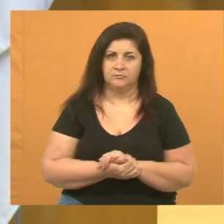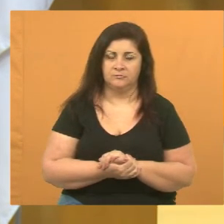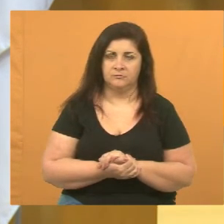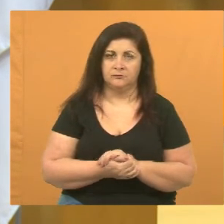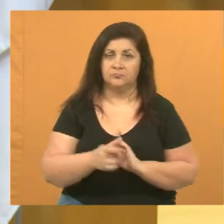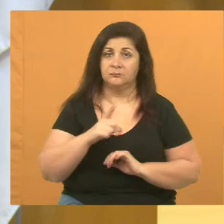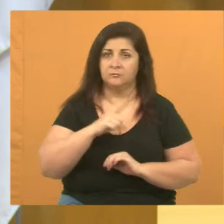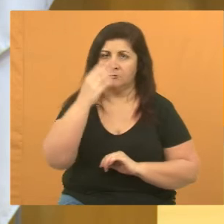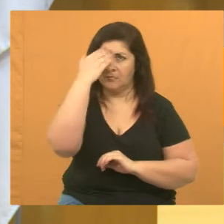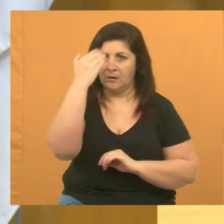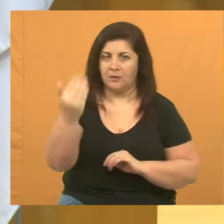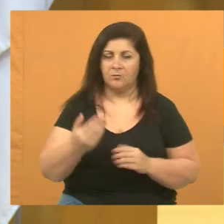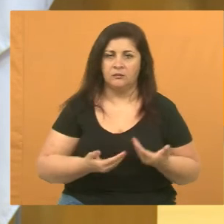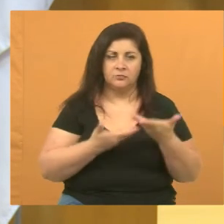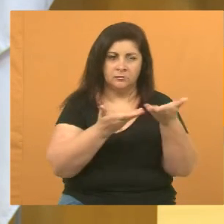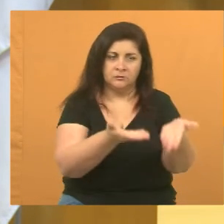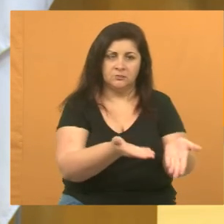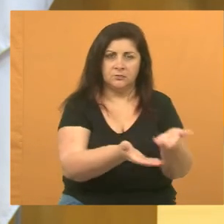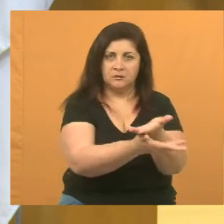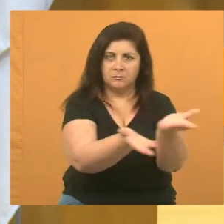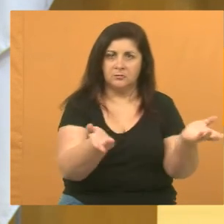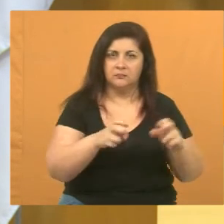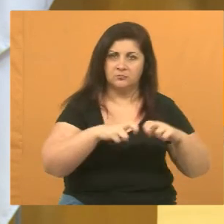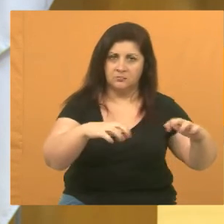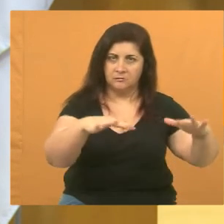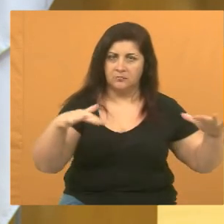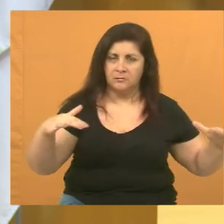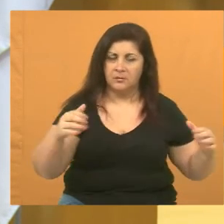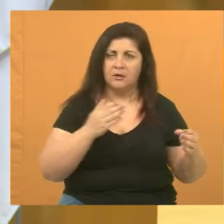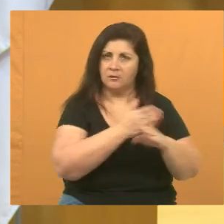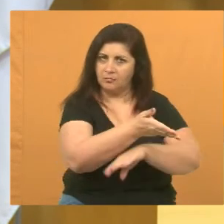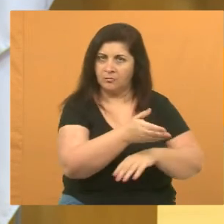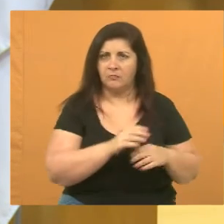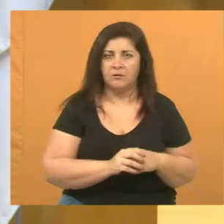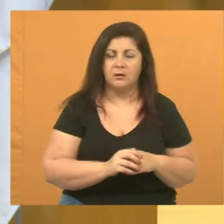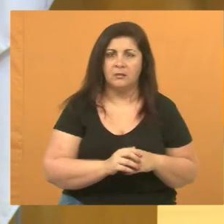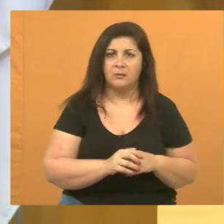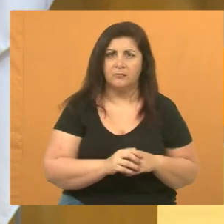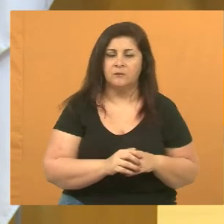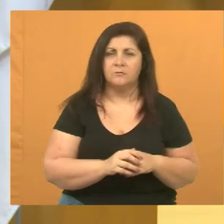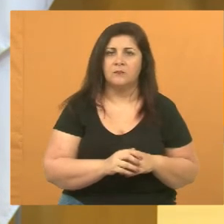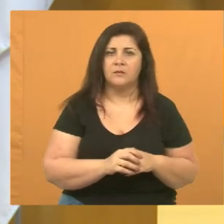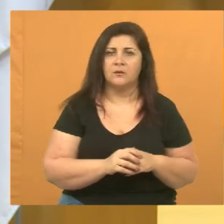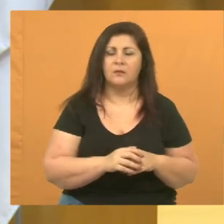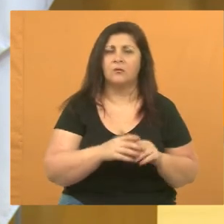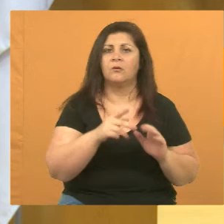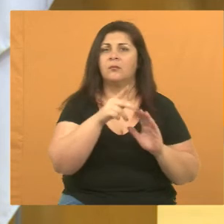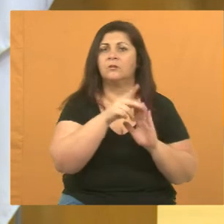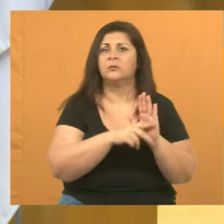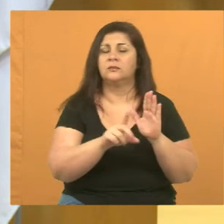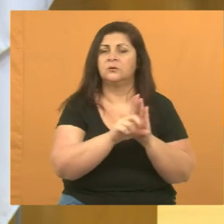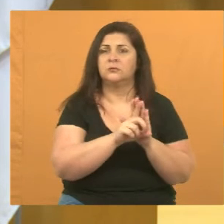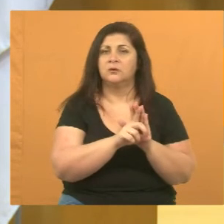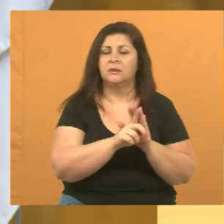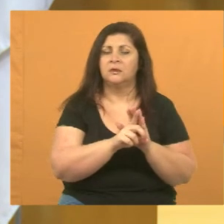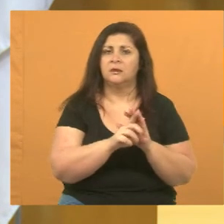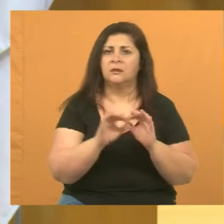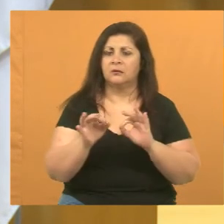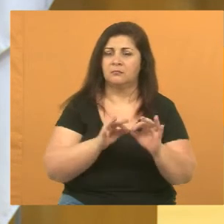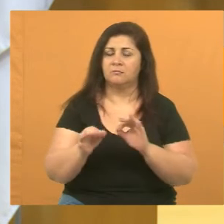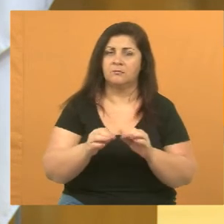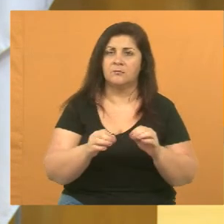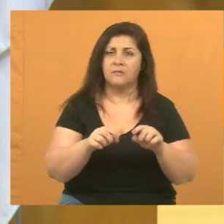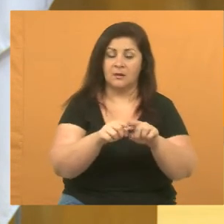Tenho a honra de submeter à análise dessa Egrégia Casa Legislativa o incluso projeto de lei que dispõe sobre o escritório técnico para